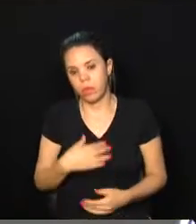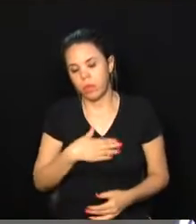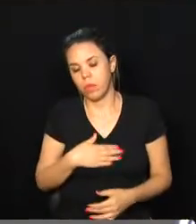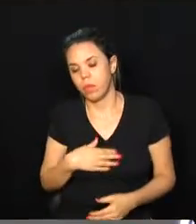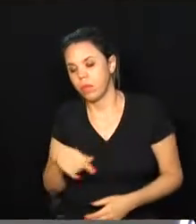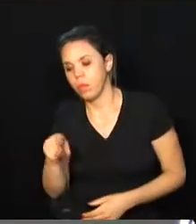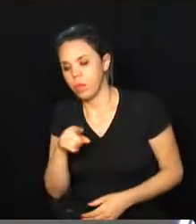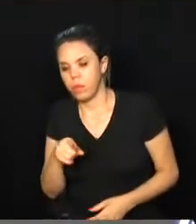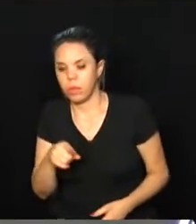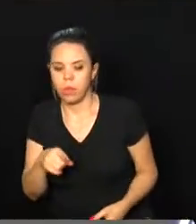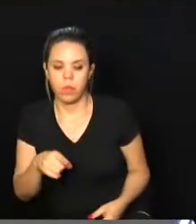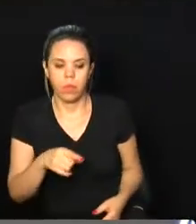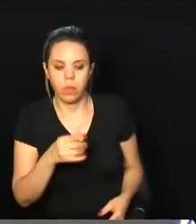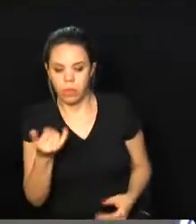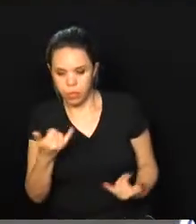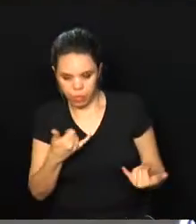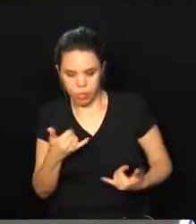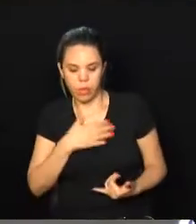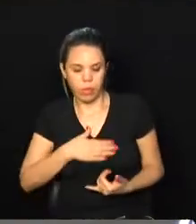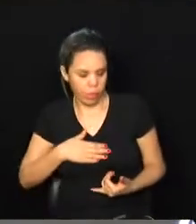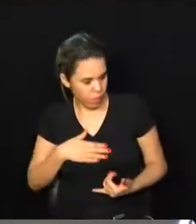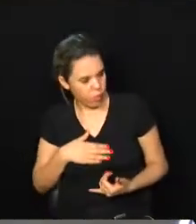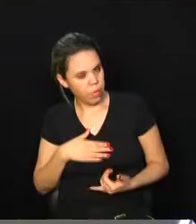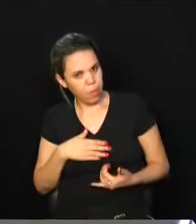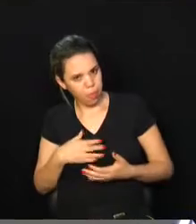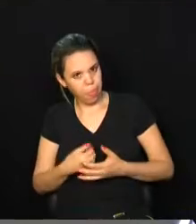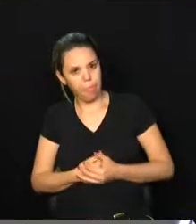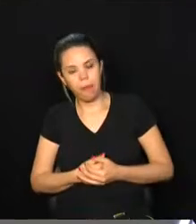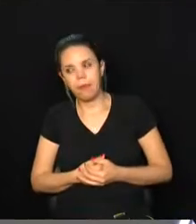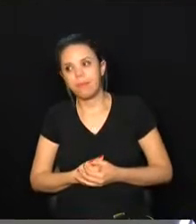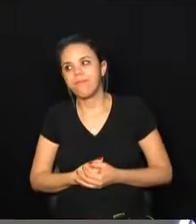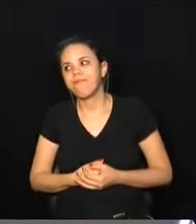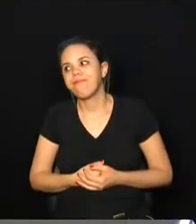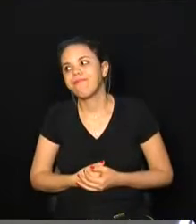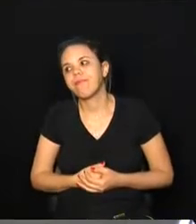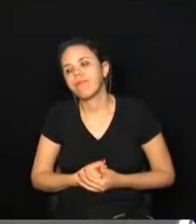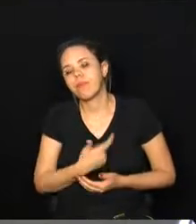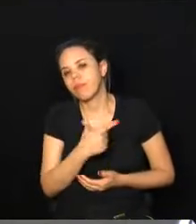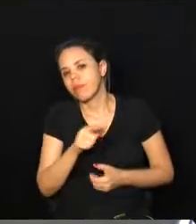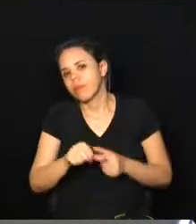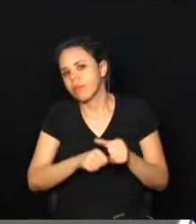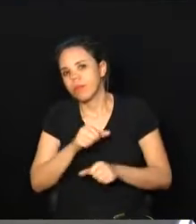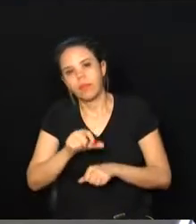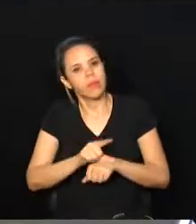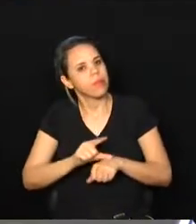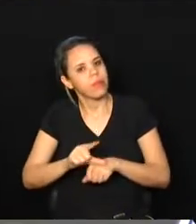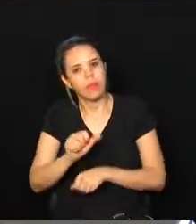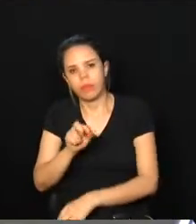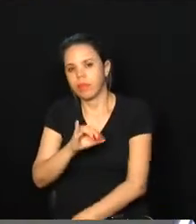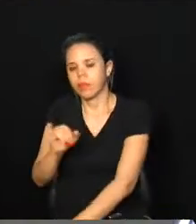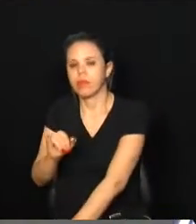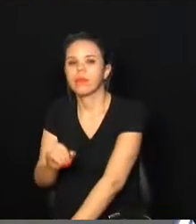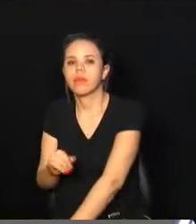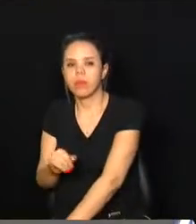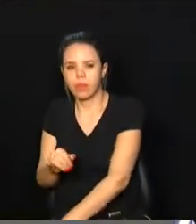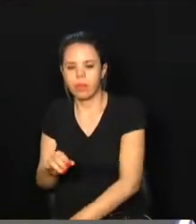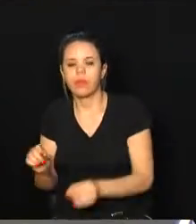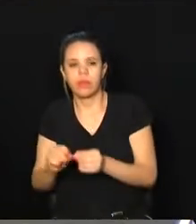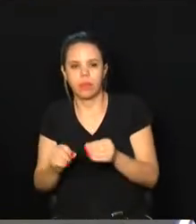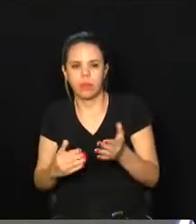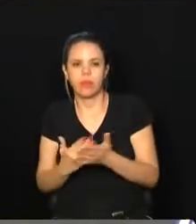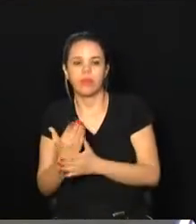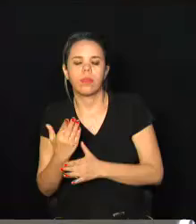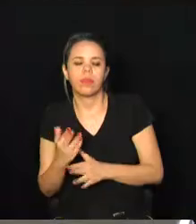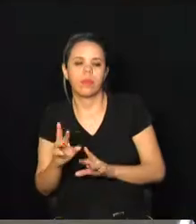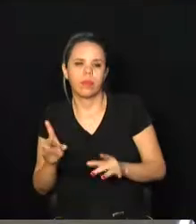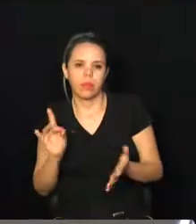gostaram e disseram que gostariam de não estar alterando a legislação do ARI, mas está fazendo uma aprovação realmente